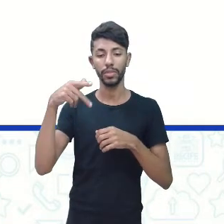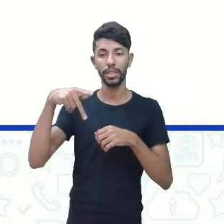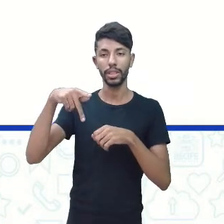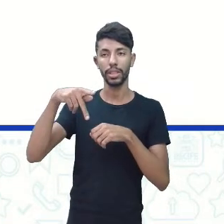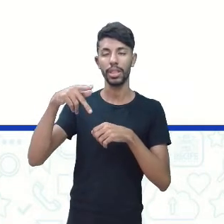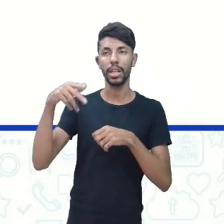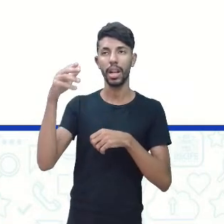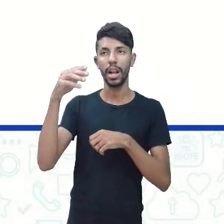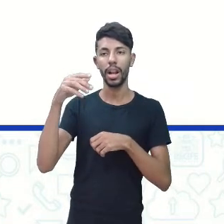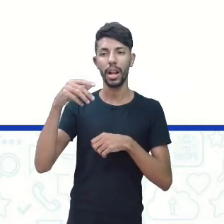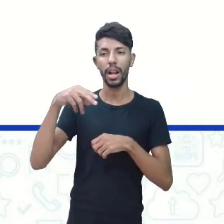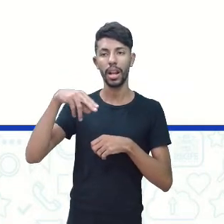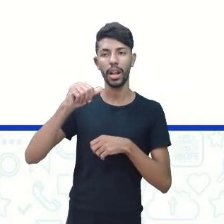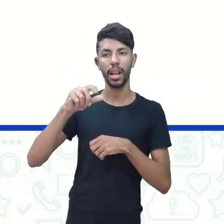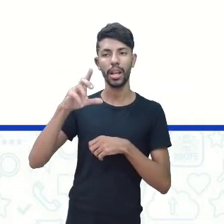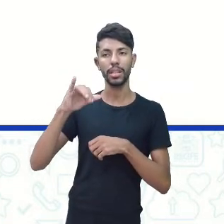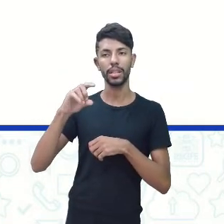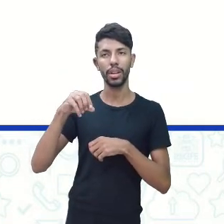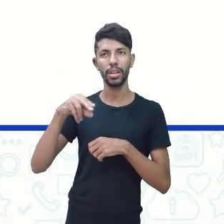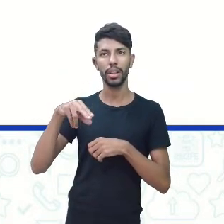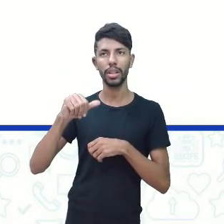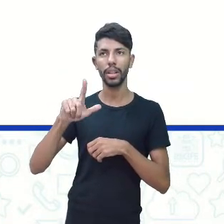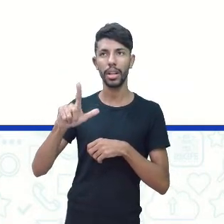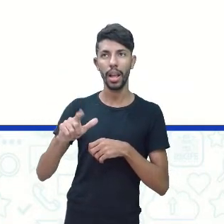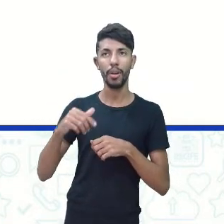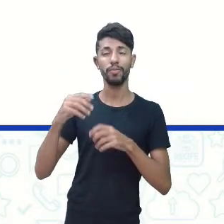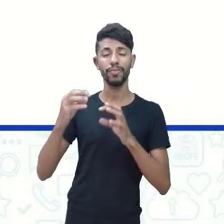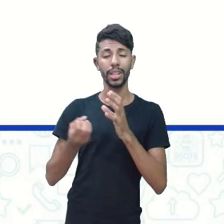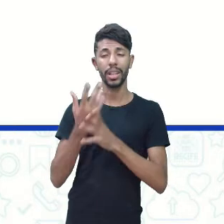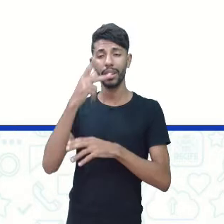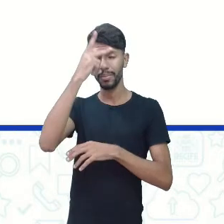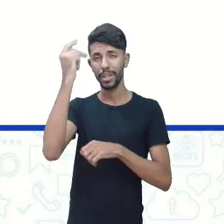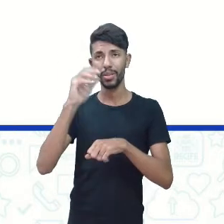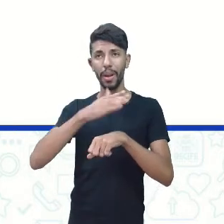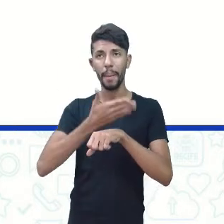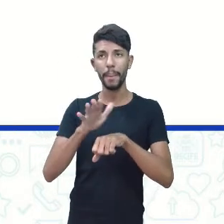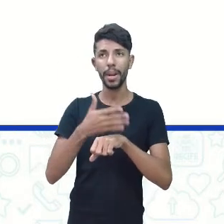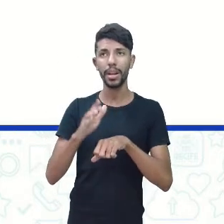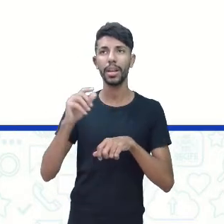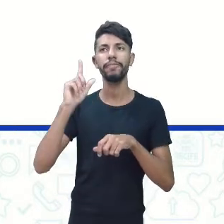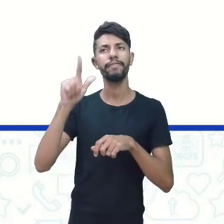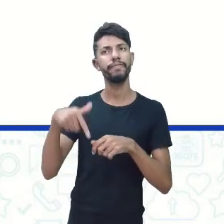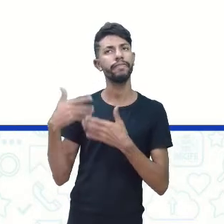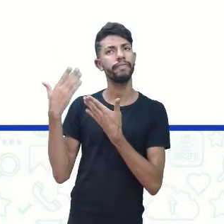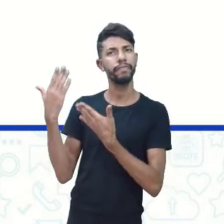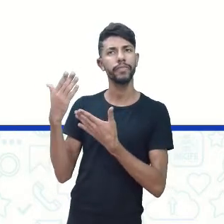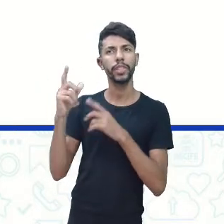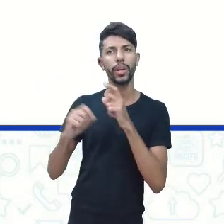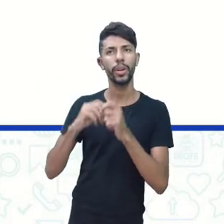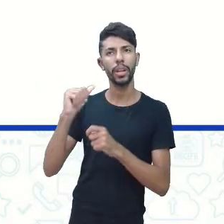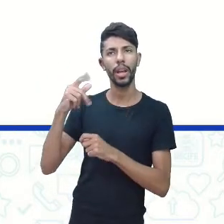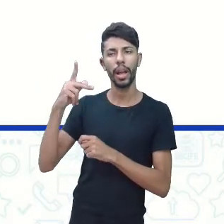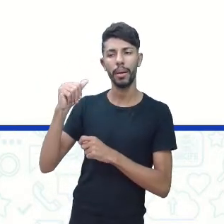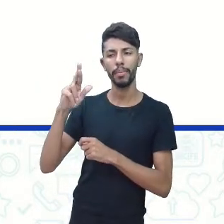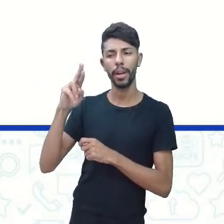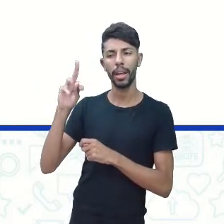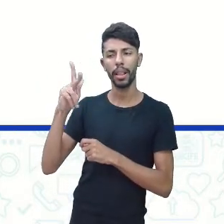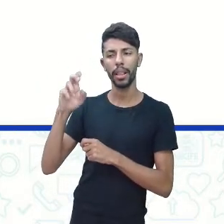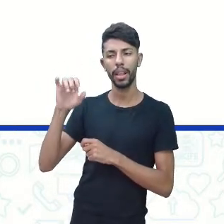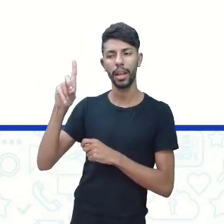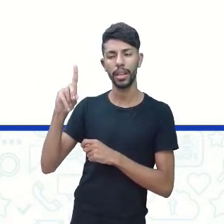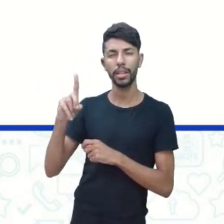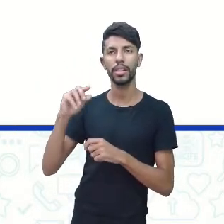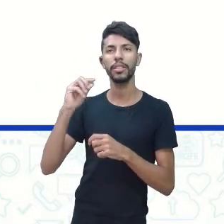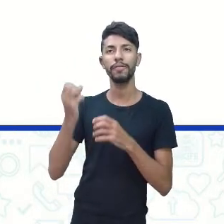brancos, foi com esse partido que o apartheid tornou-se mais explícito. As décadas de 50